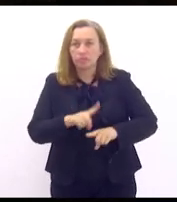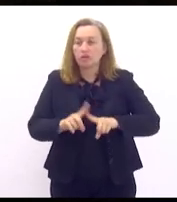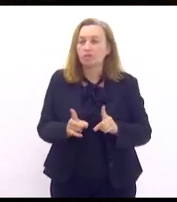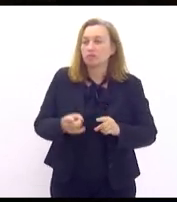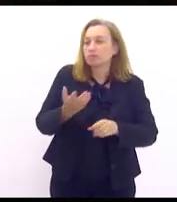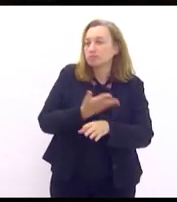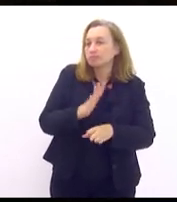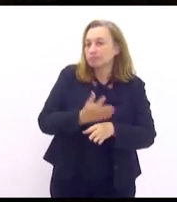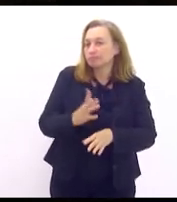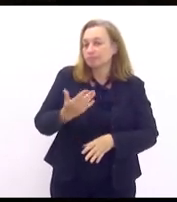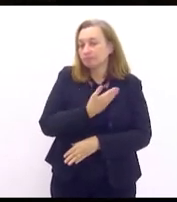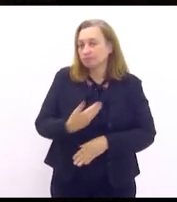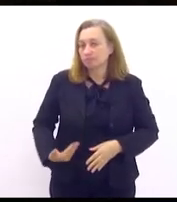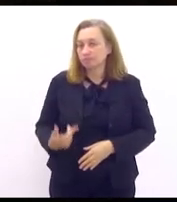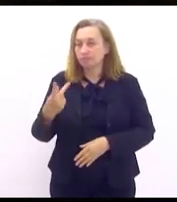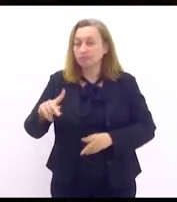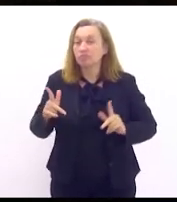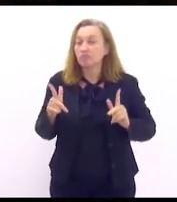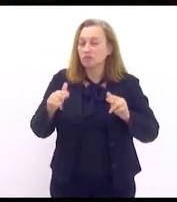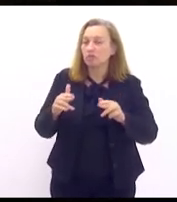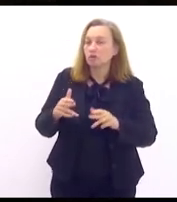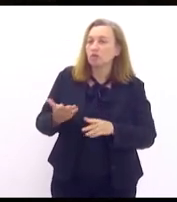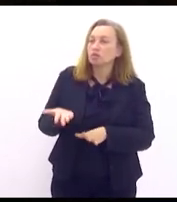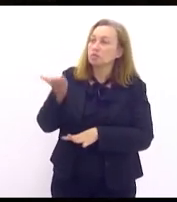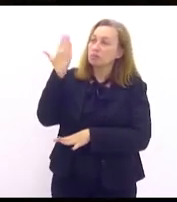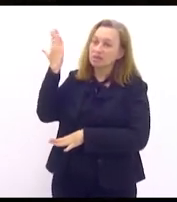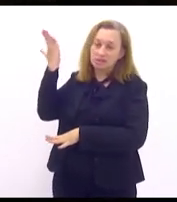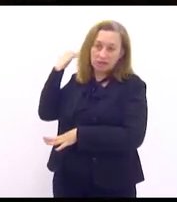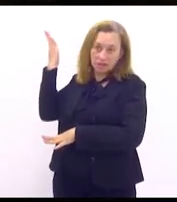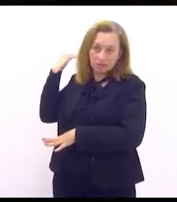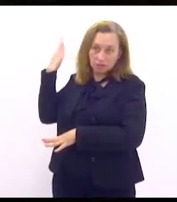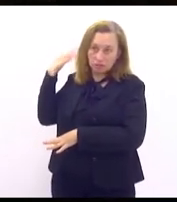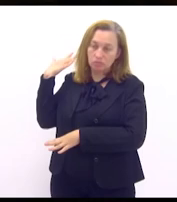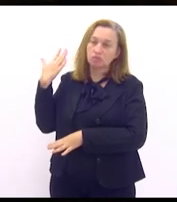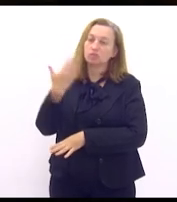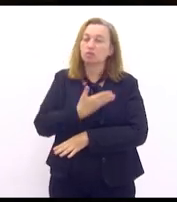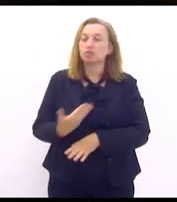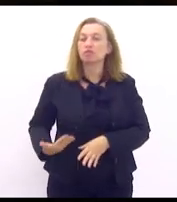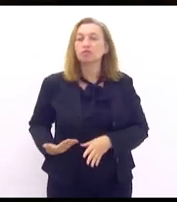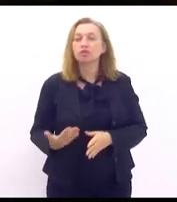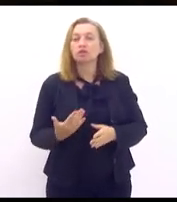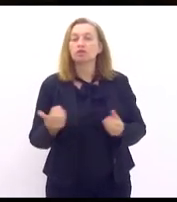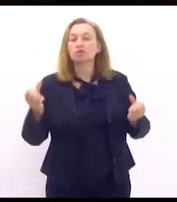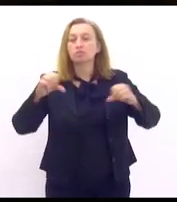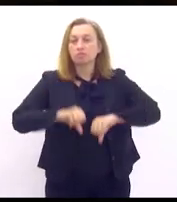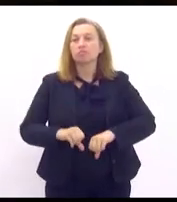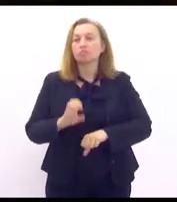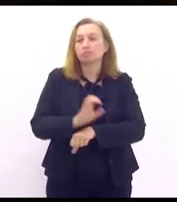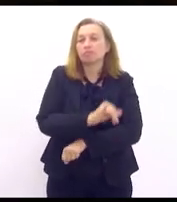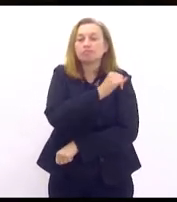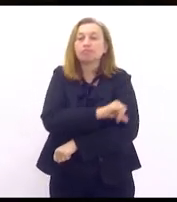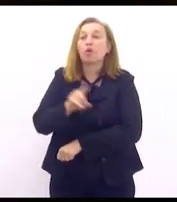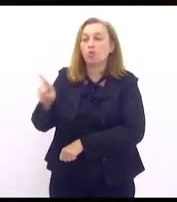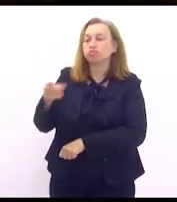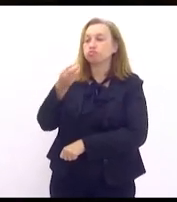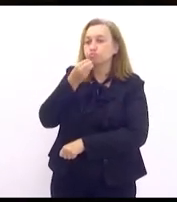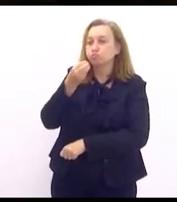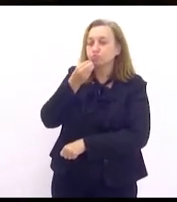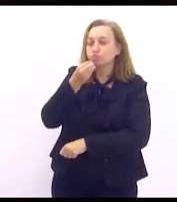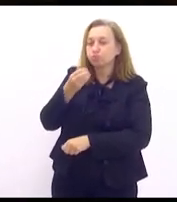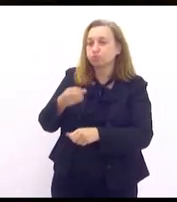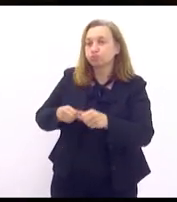prática do governo dele é a mesma prática de outros governos que afundaram o Estado do Rio de Janeiro. E ele teve toda a oportunidade do mundo para reverter